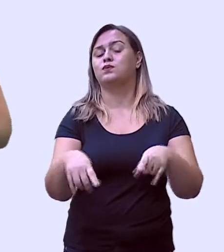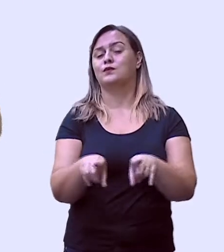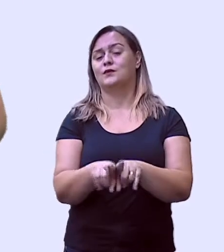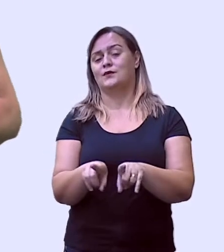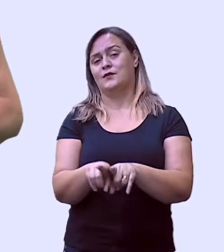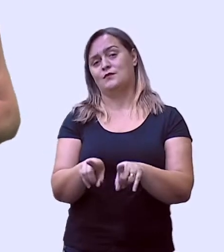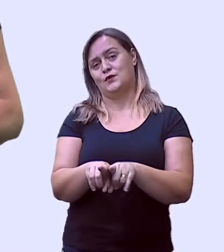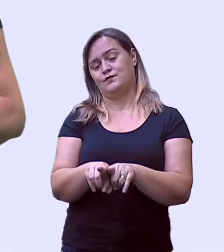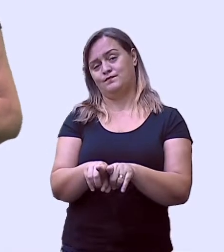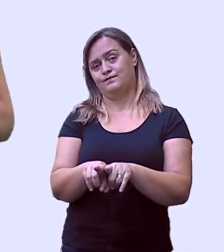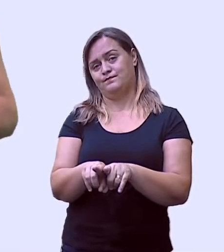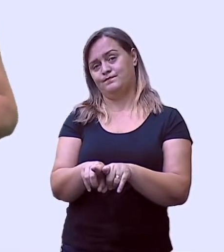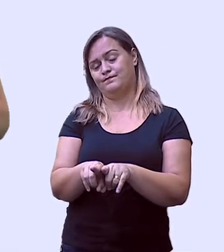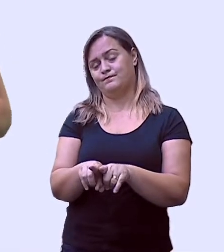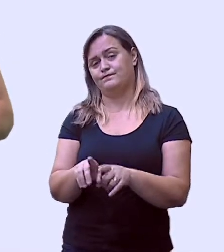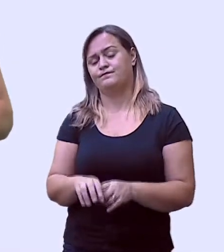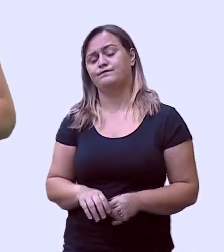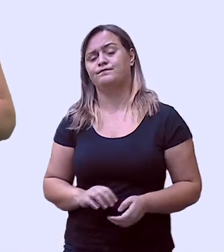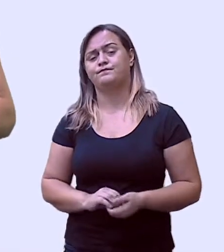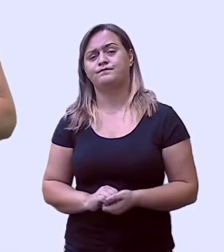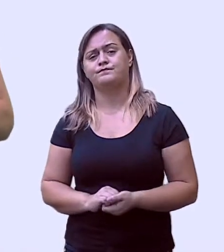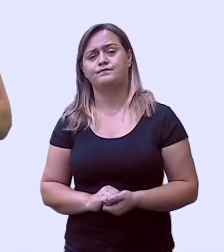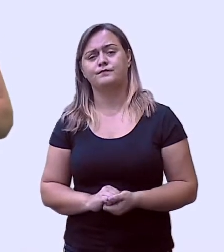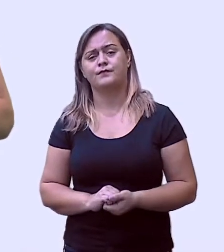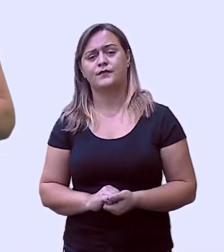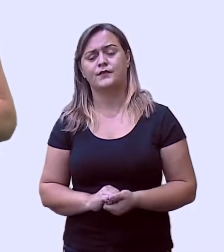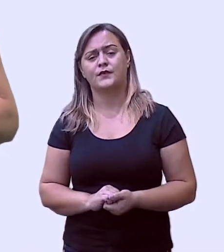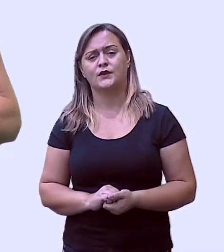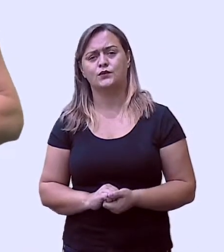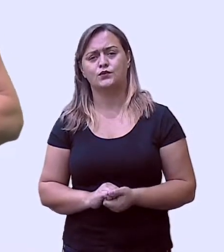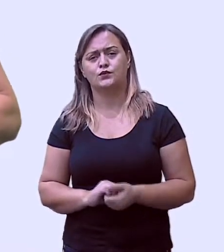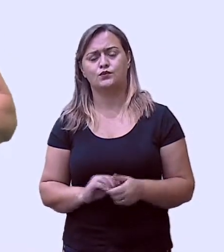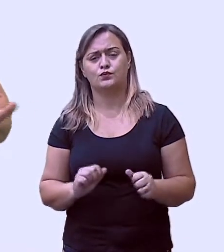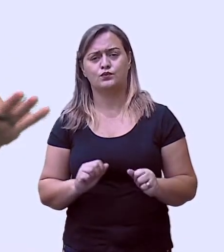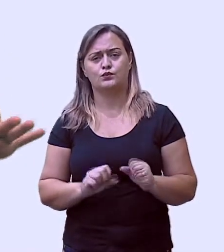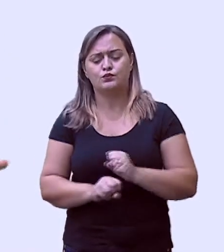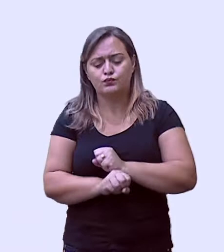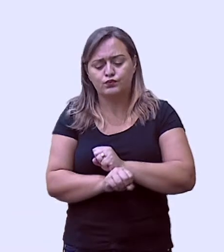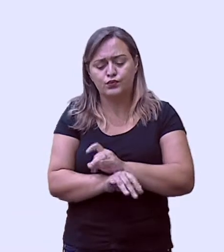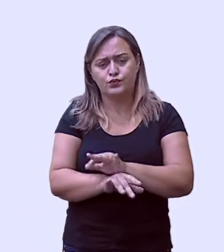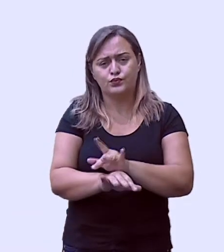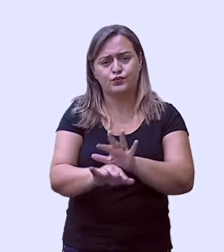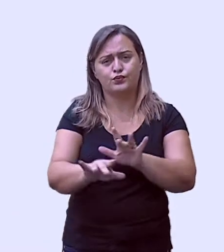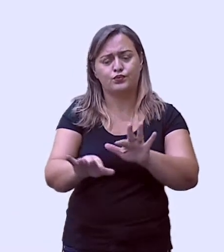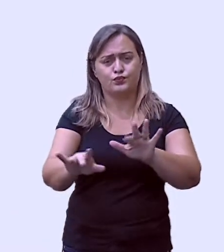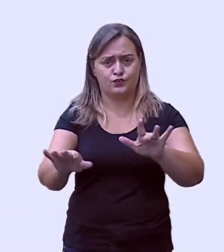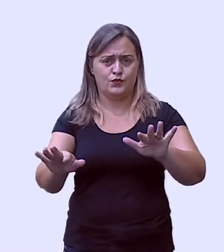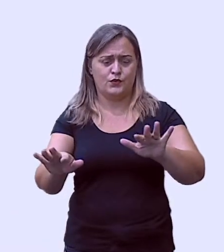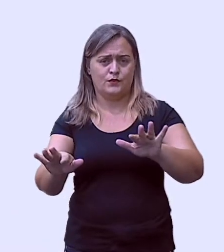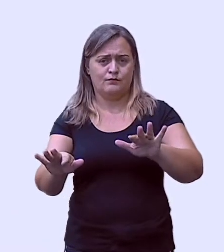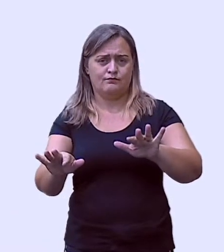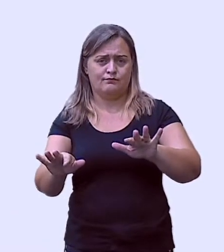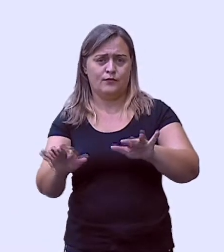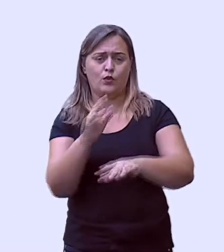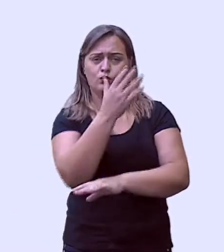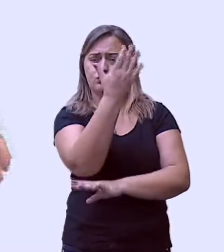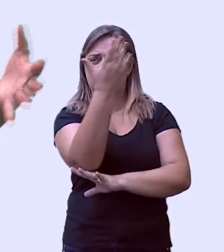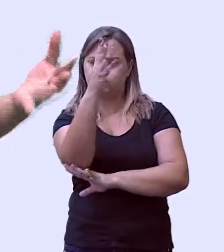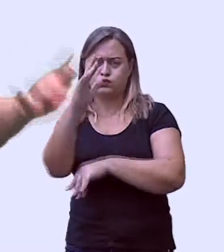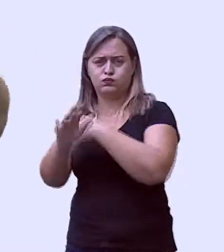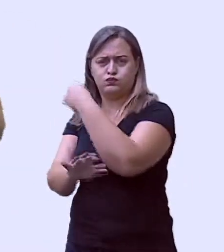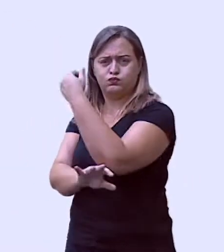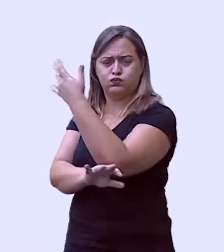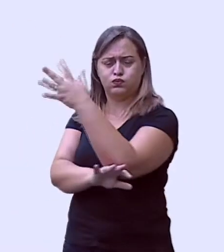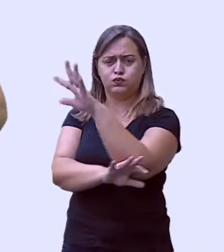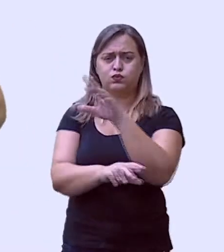tipos de vegetação que vão estar distribuídas em formações savânicas, florestais